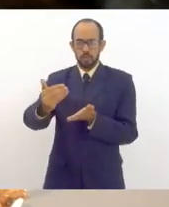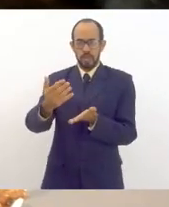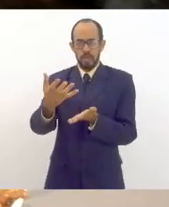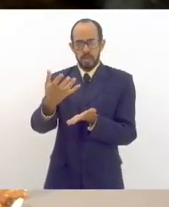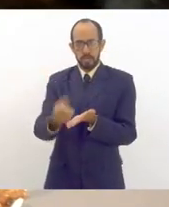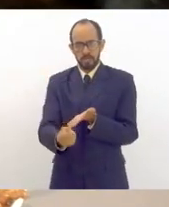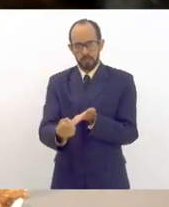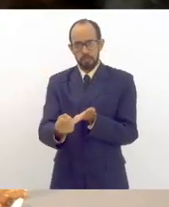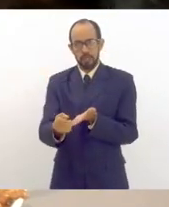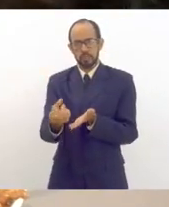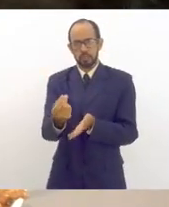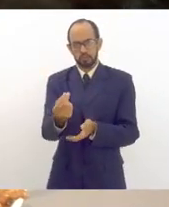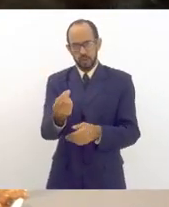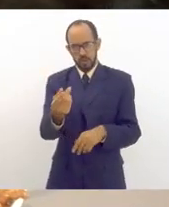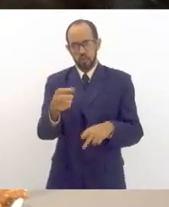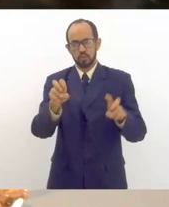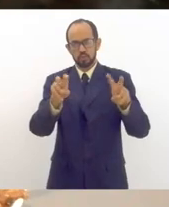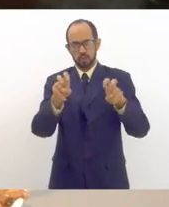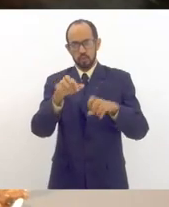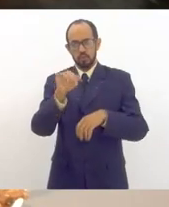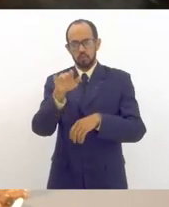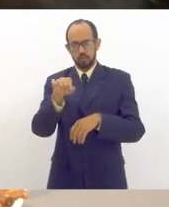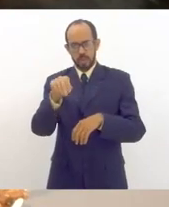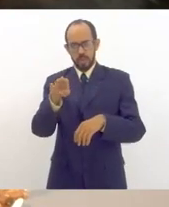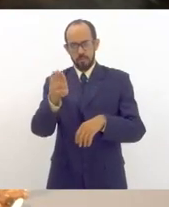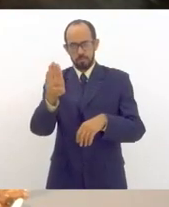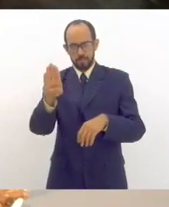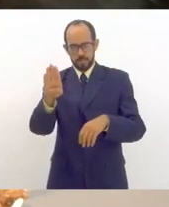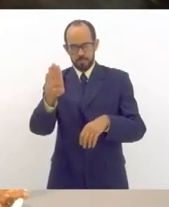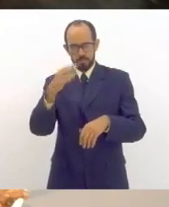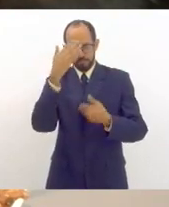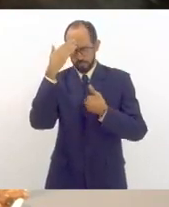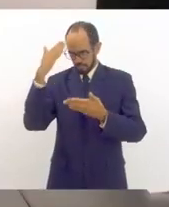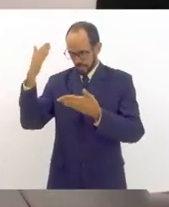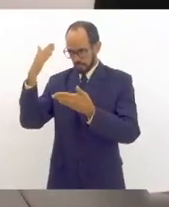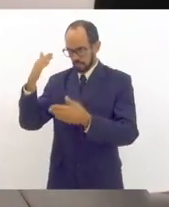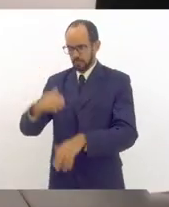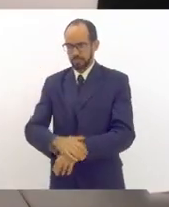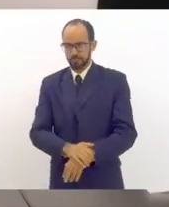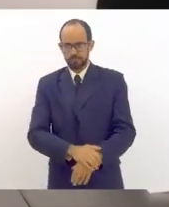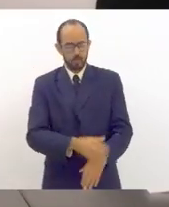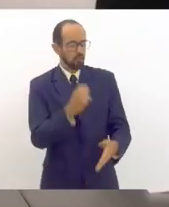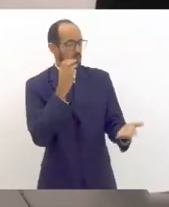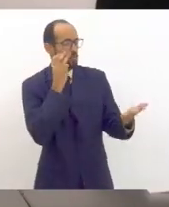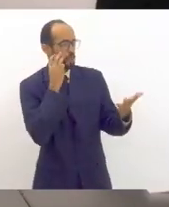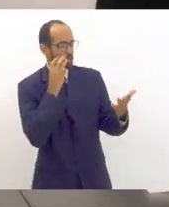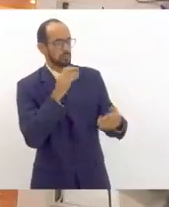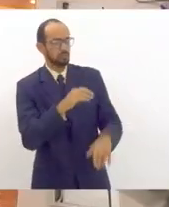aí os valores relativos ao Fundeb. Muito obrigada. Deputado Valdec.